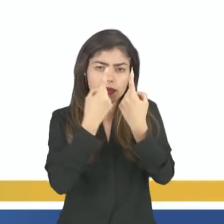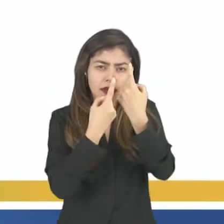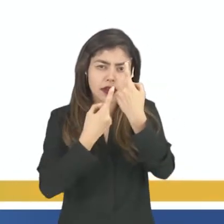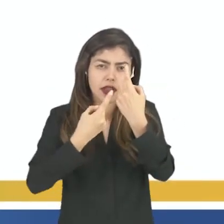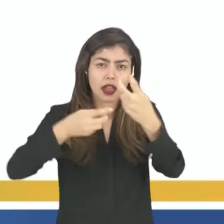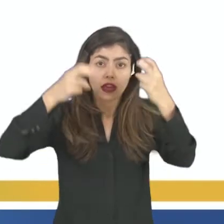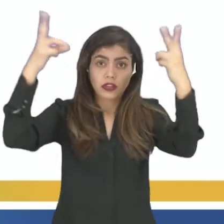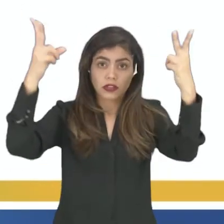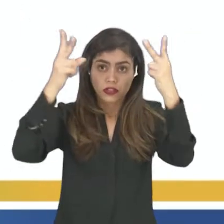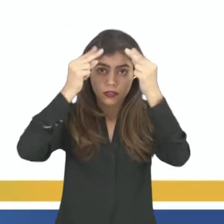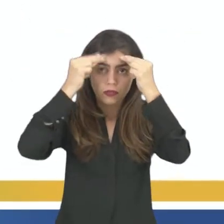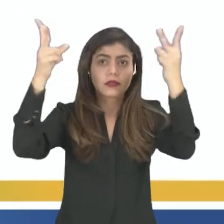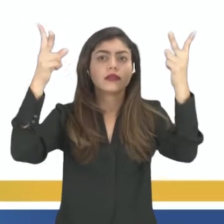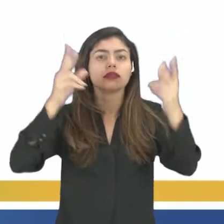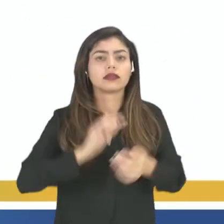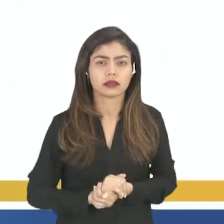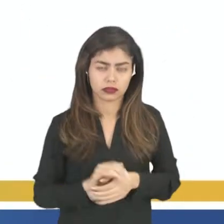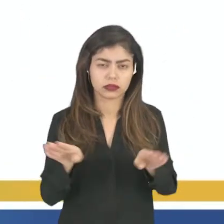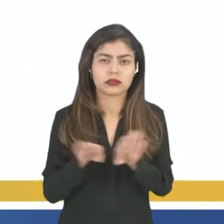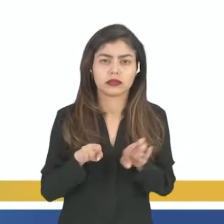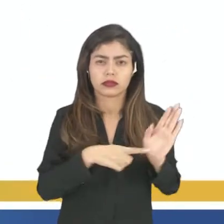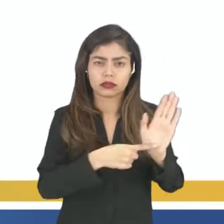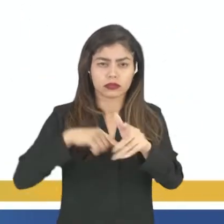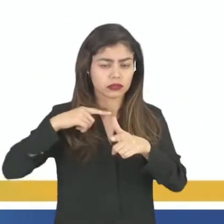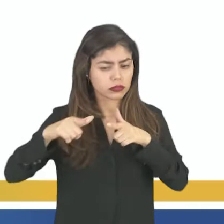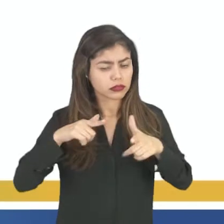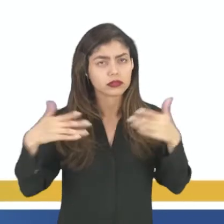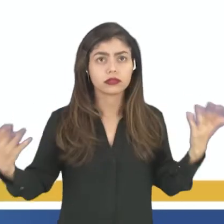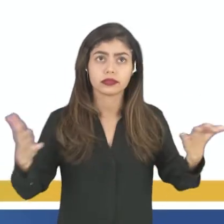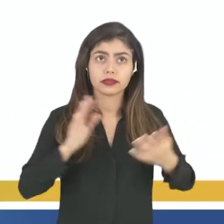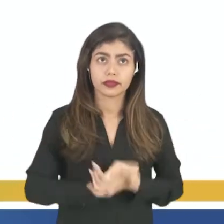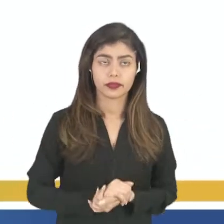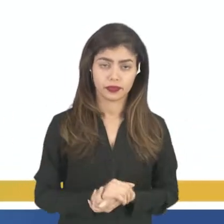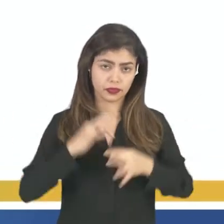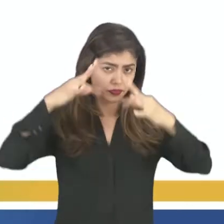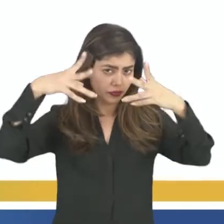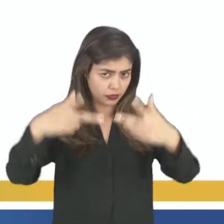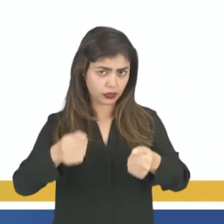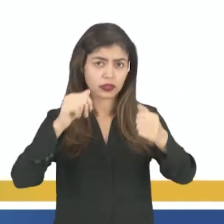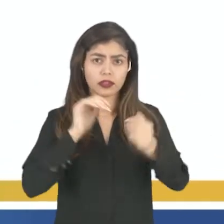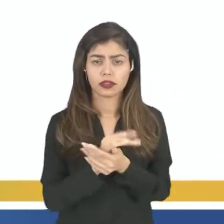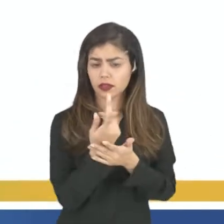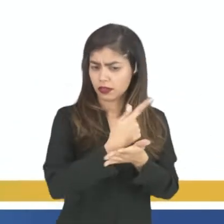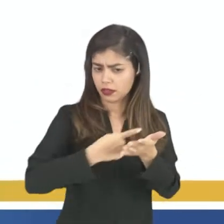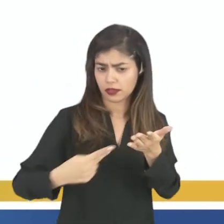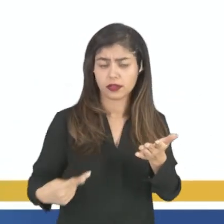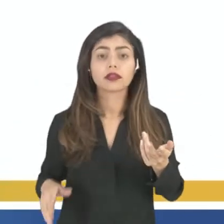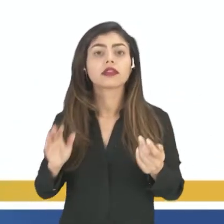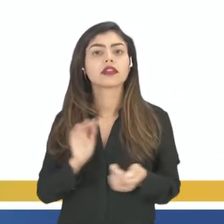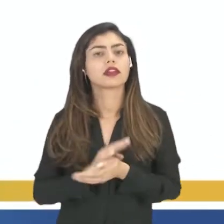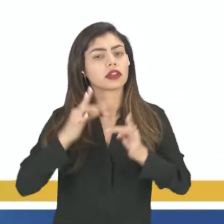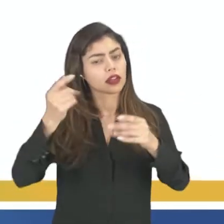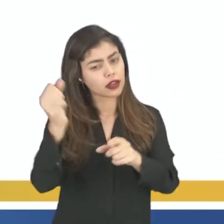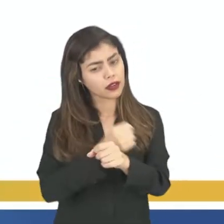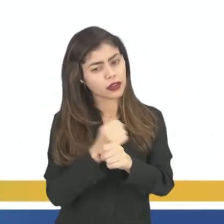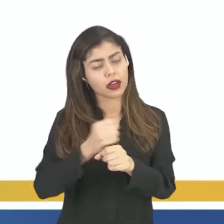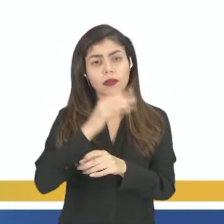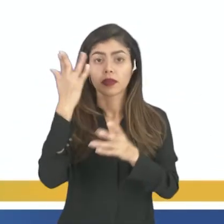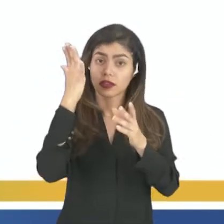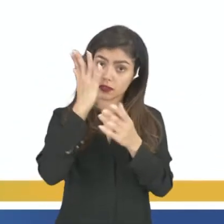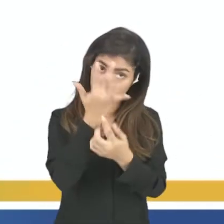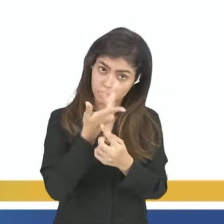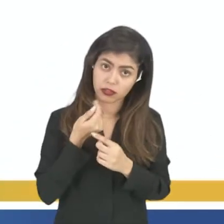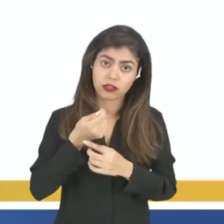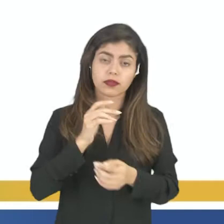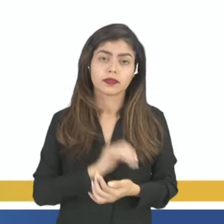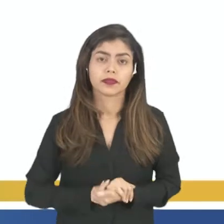através do seu trabalho, né? Então, há toda uma poética nessa obra do artista, né?